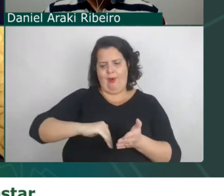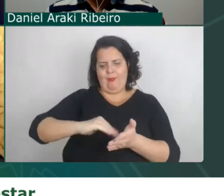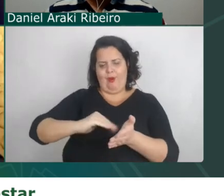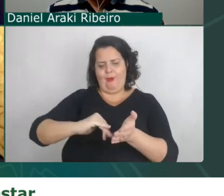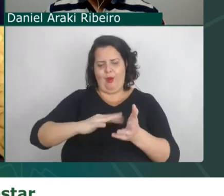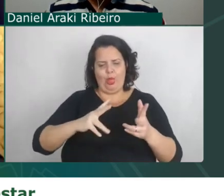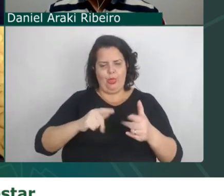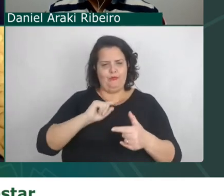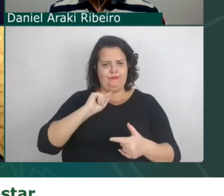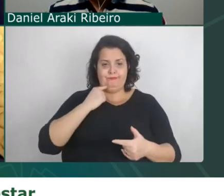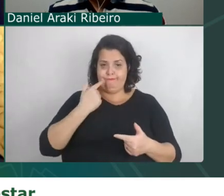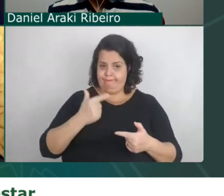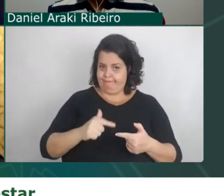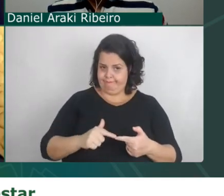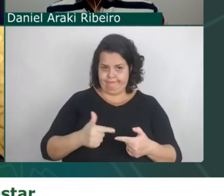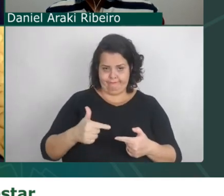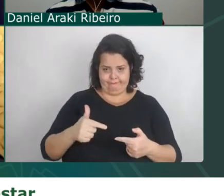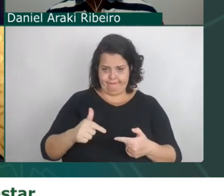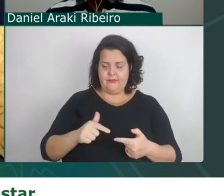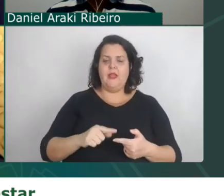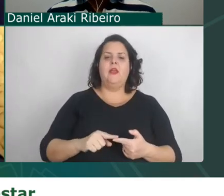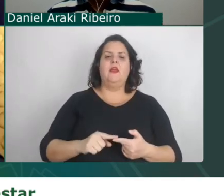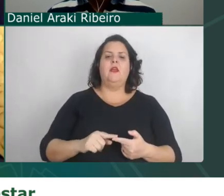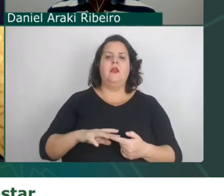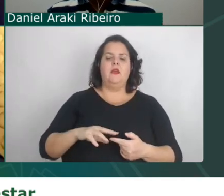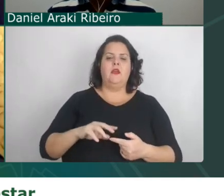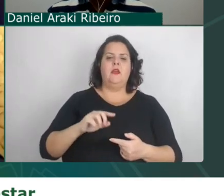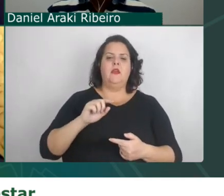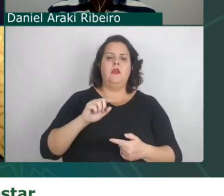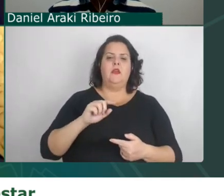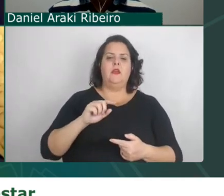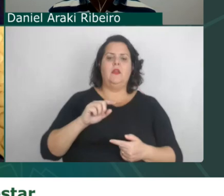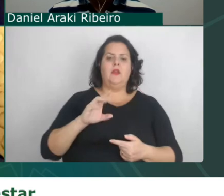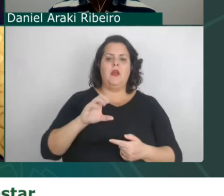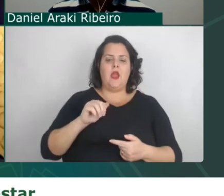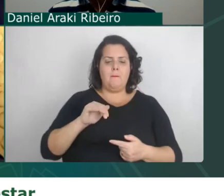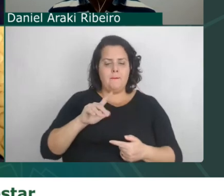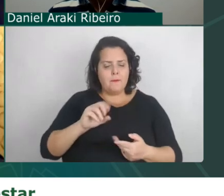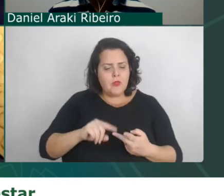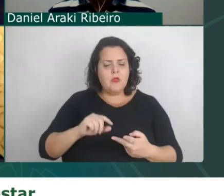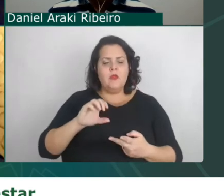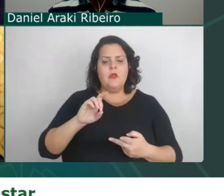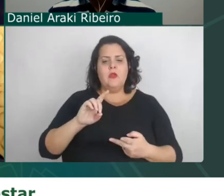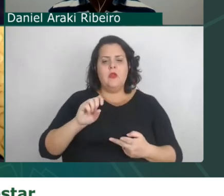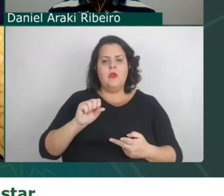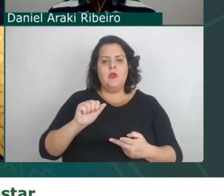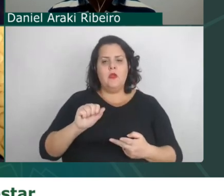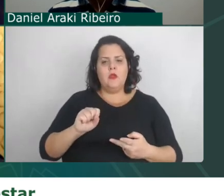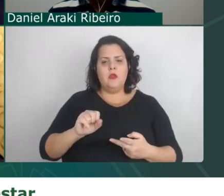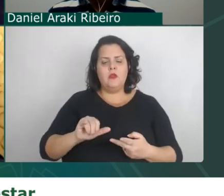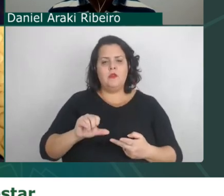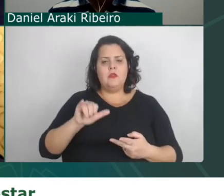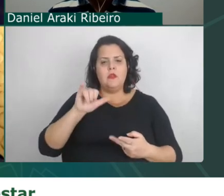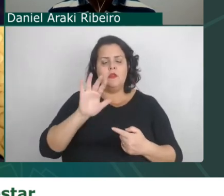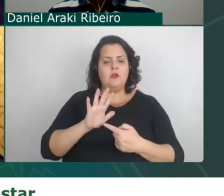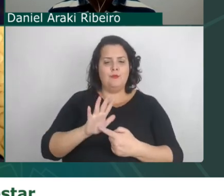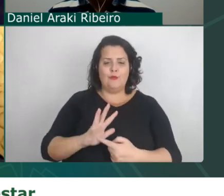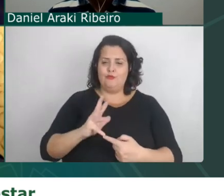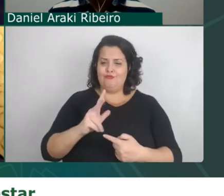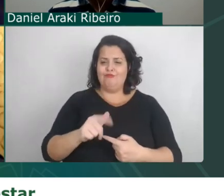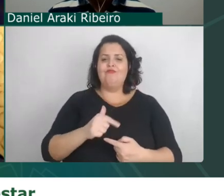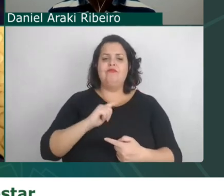vocês mostraram, né, tanto a Deise quanto você, Camilo, mostrou mais claramente que eles estão presentes nos rios e nas costas,